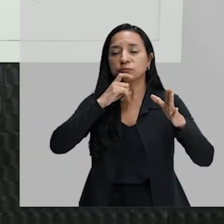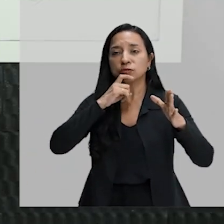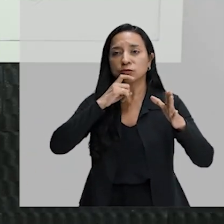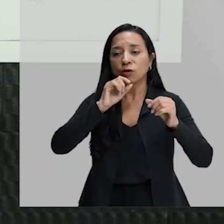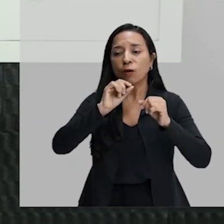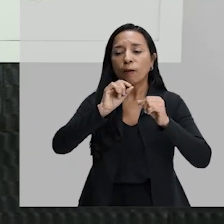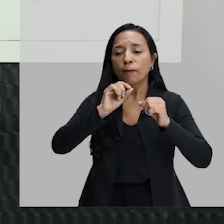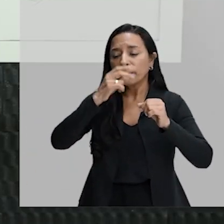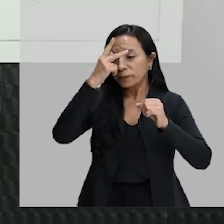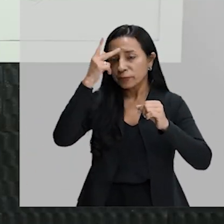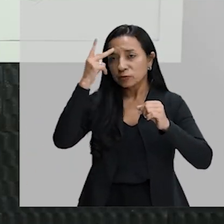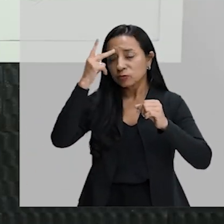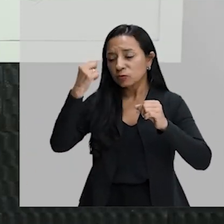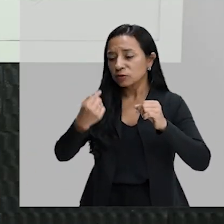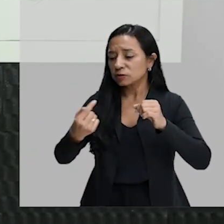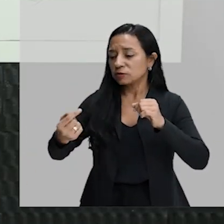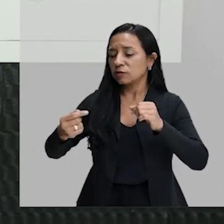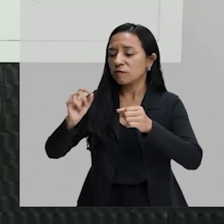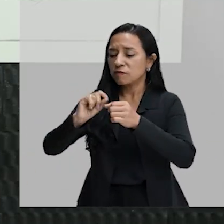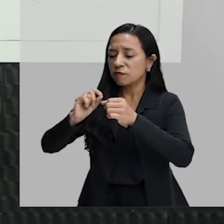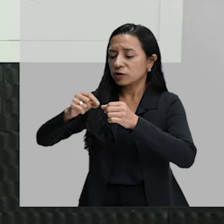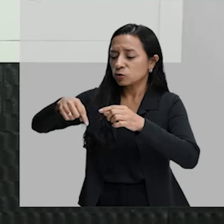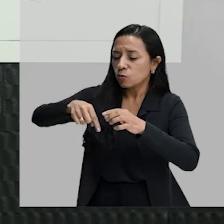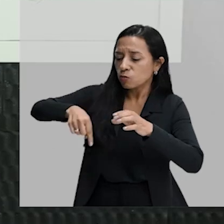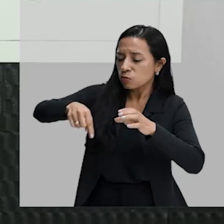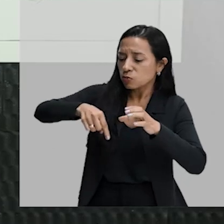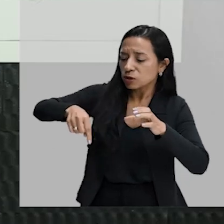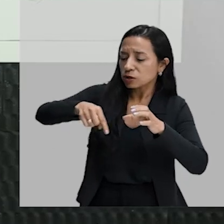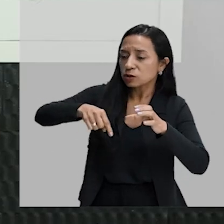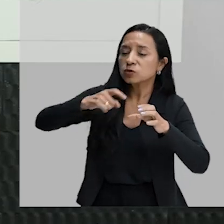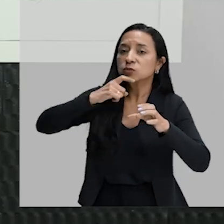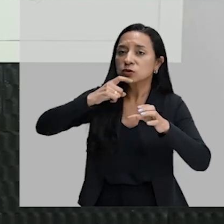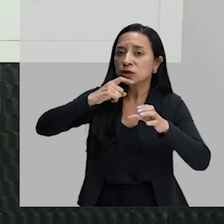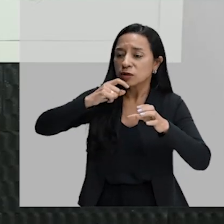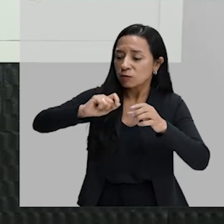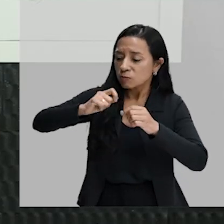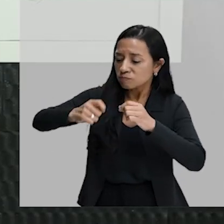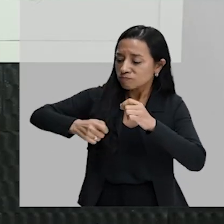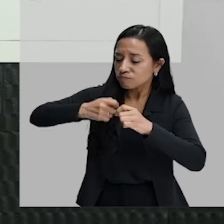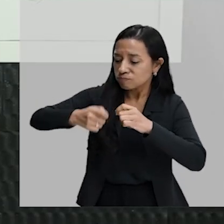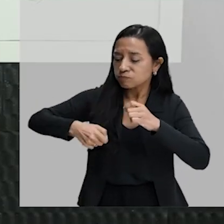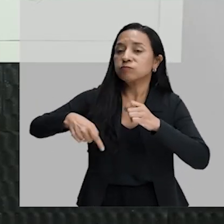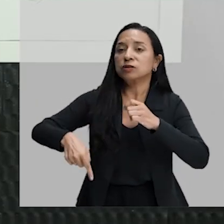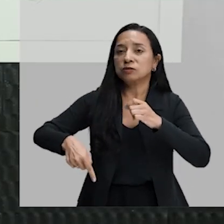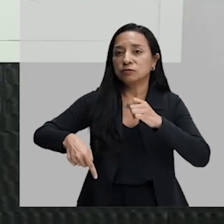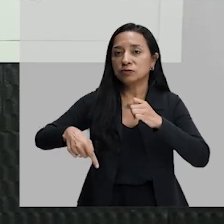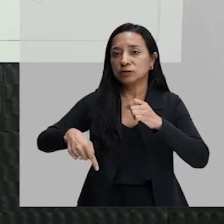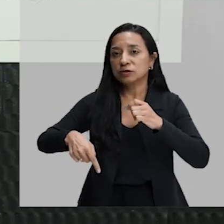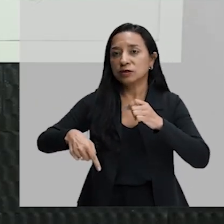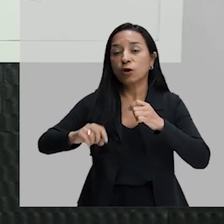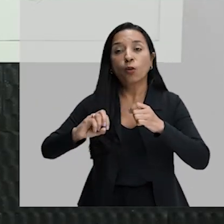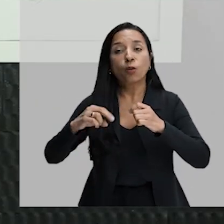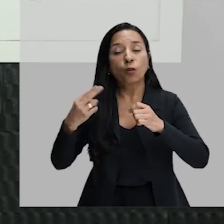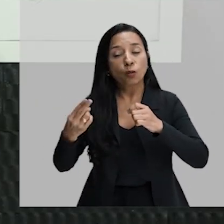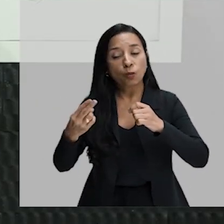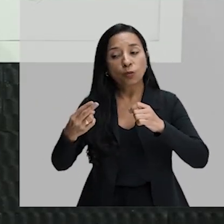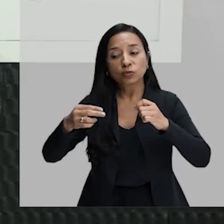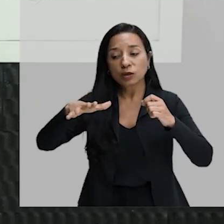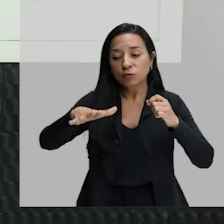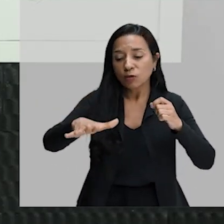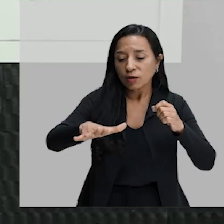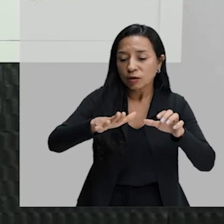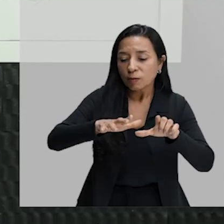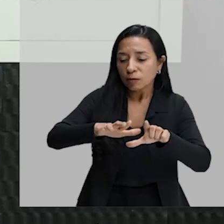o buraquinho lá no gelo e pescam ali naquele local, né? Ok? Ou então tem uma camada de gelo